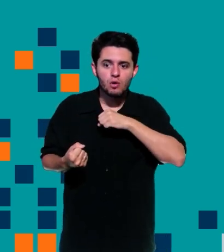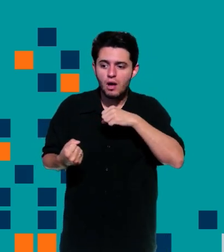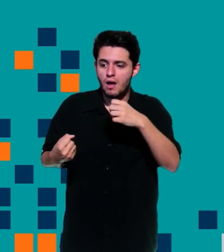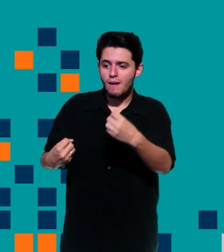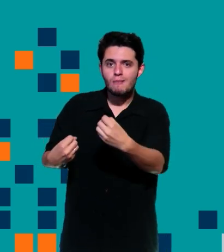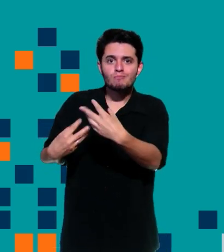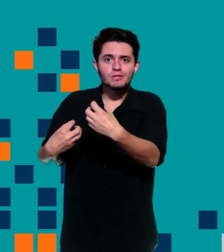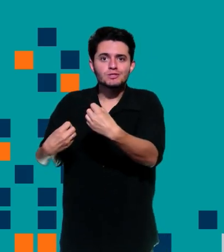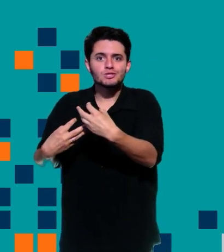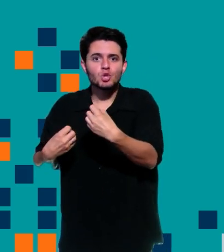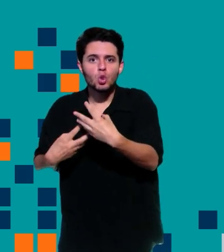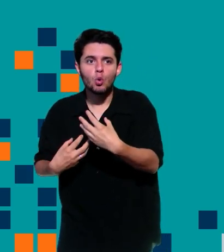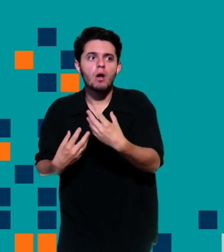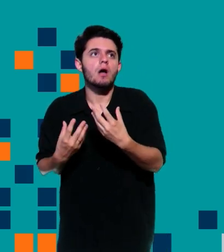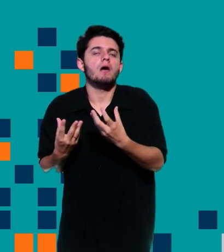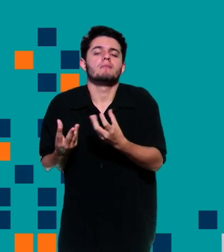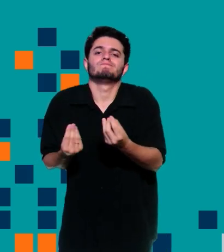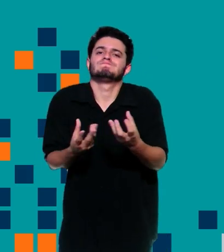fez projetos assim que